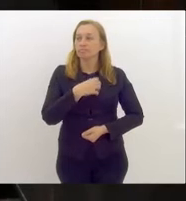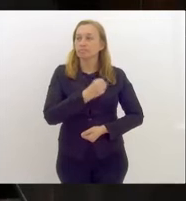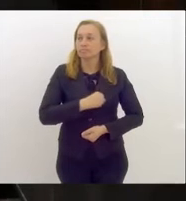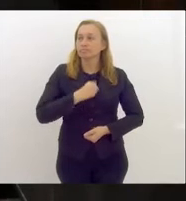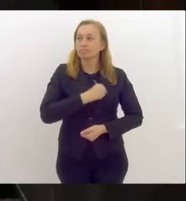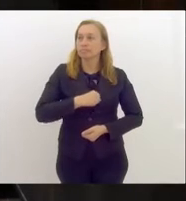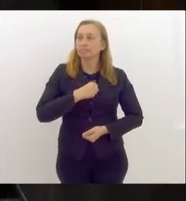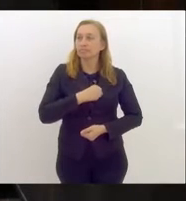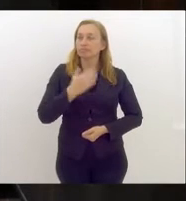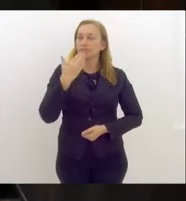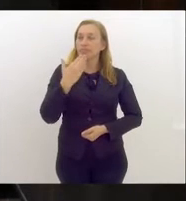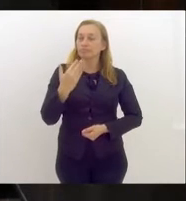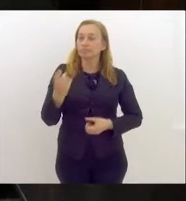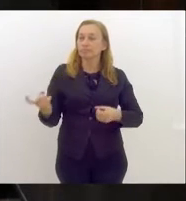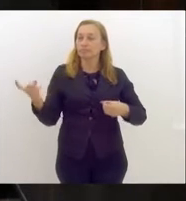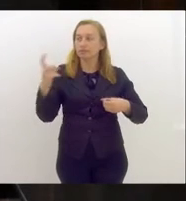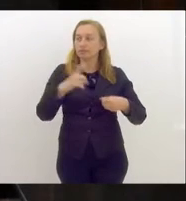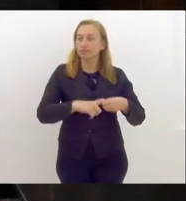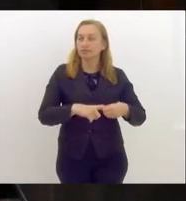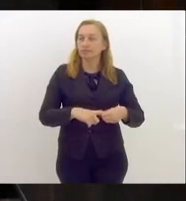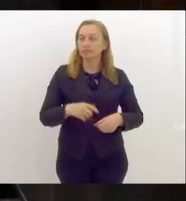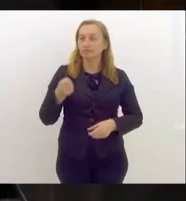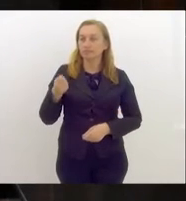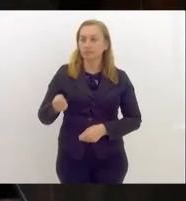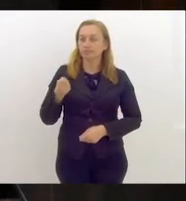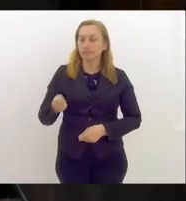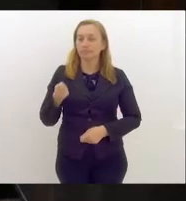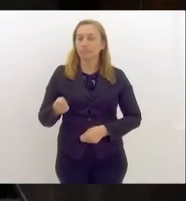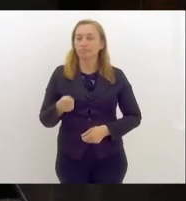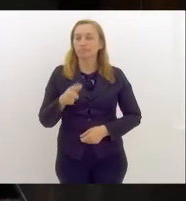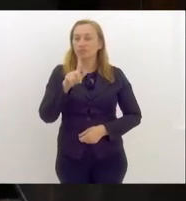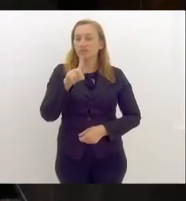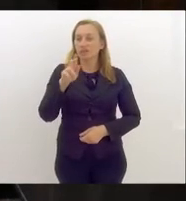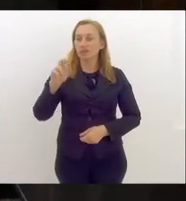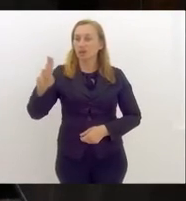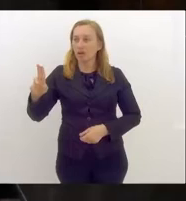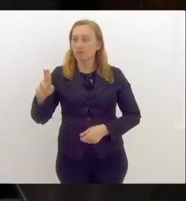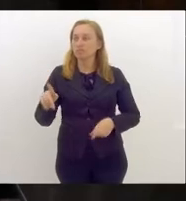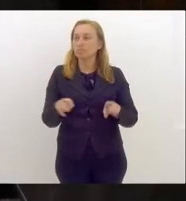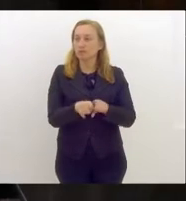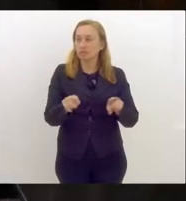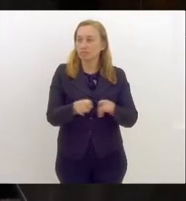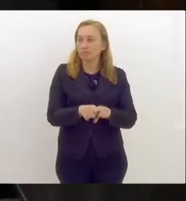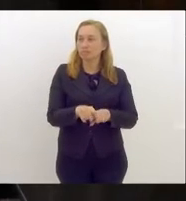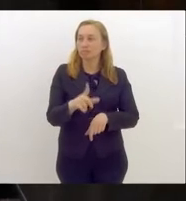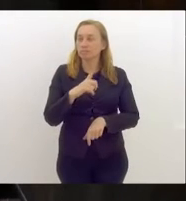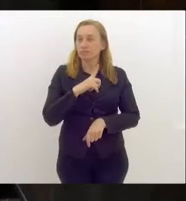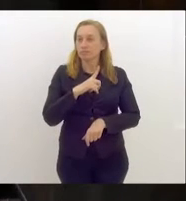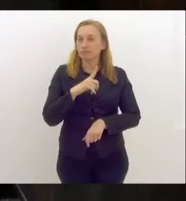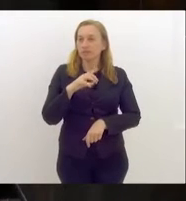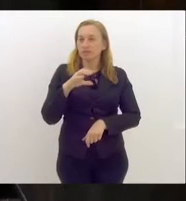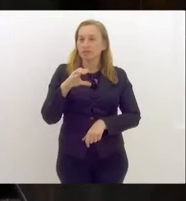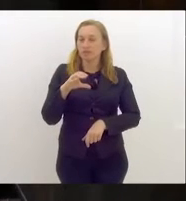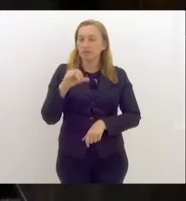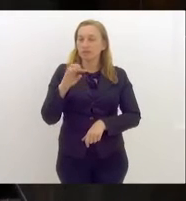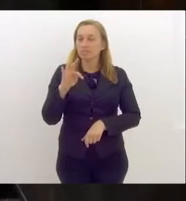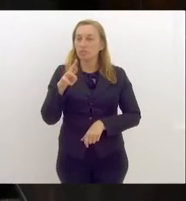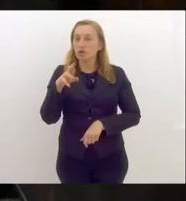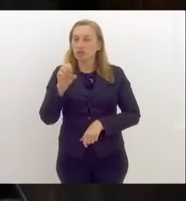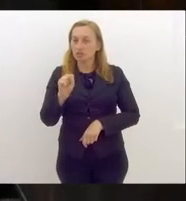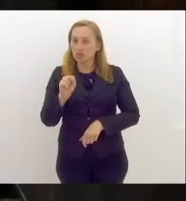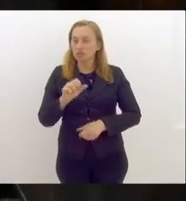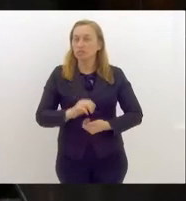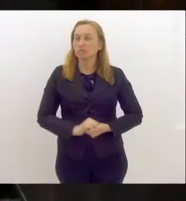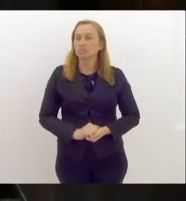a volta de ditaduras então Gal também tem esse simbolismo simbolismo